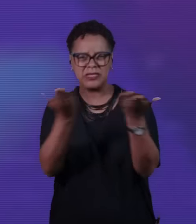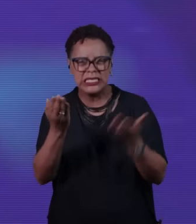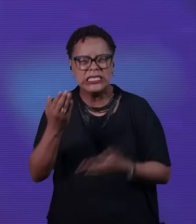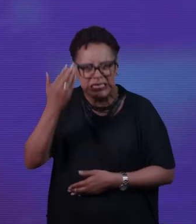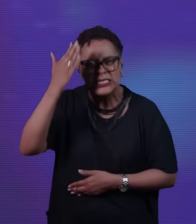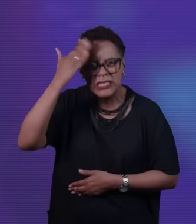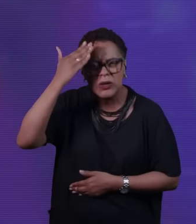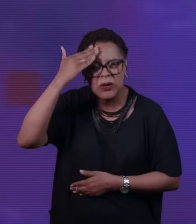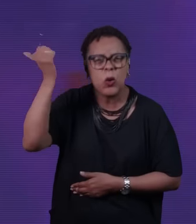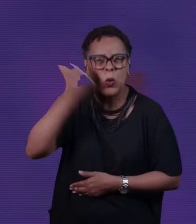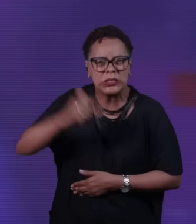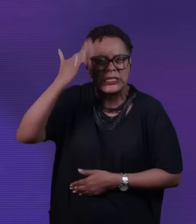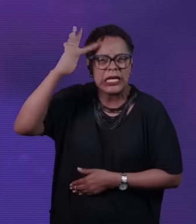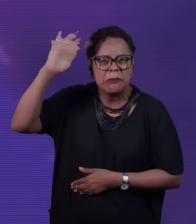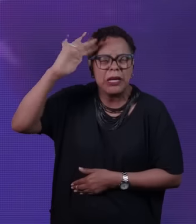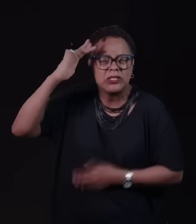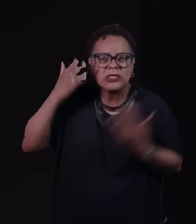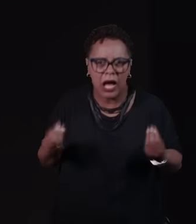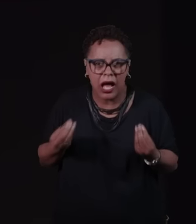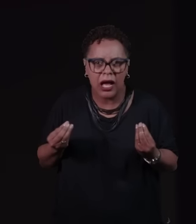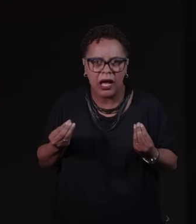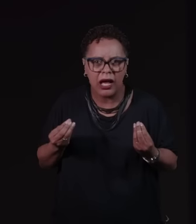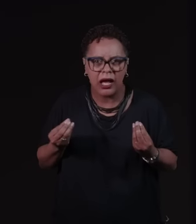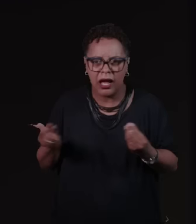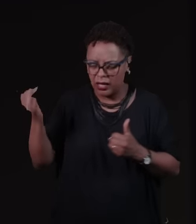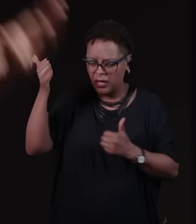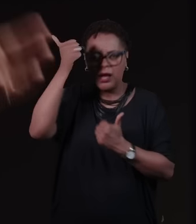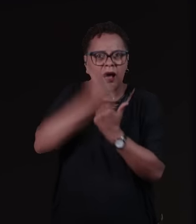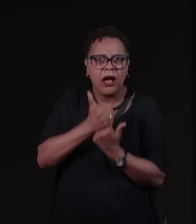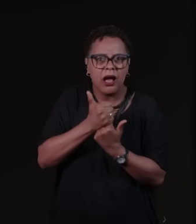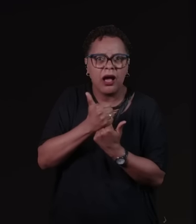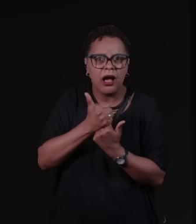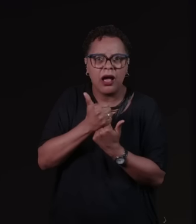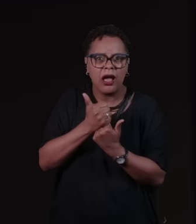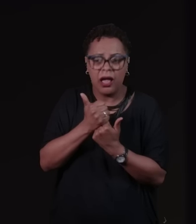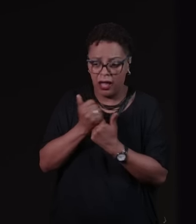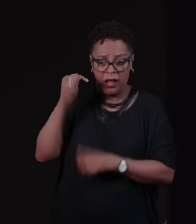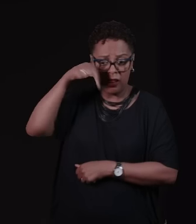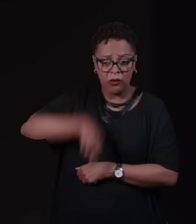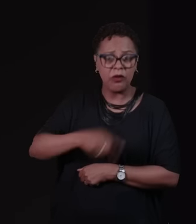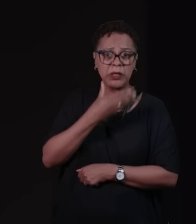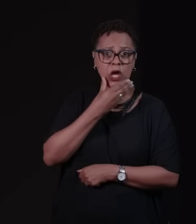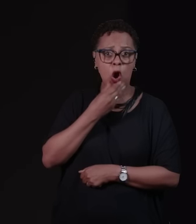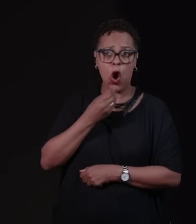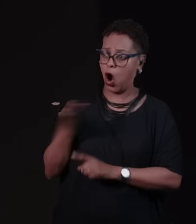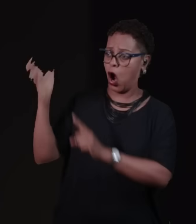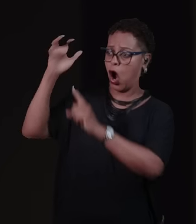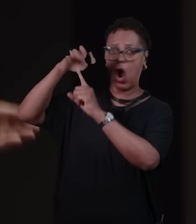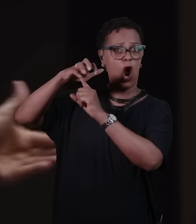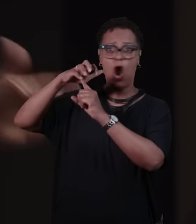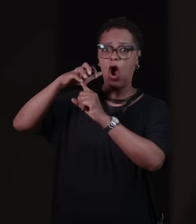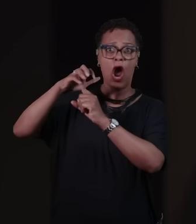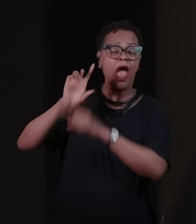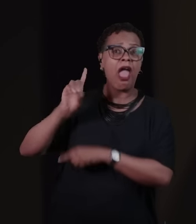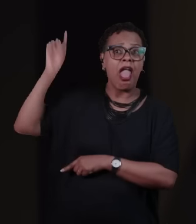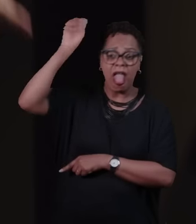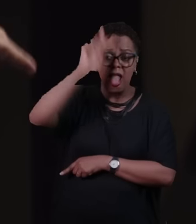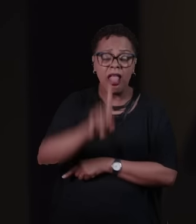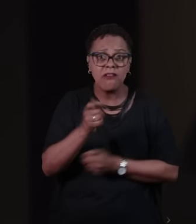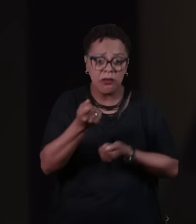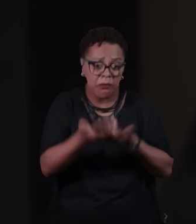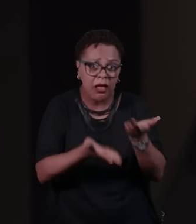ideia do quanto Ele abriu mão? E como homem, Ele não veio para ser o rei do mundo, Ele veio para ser servo. E